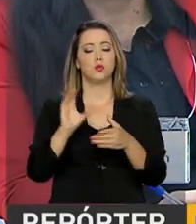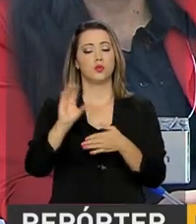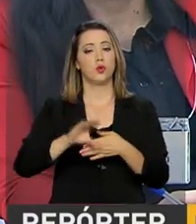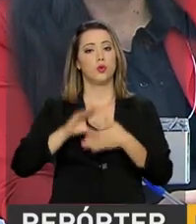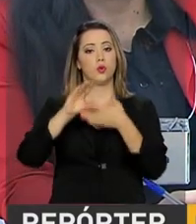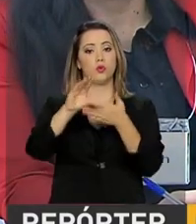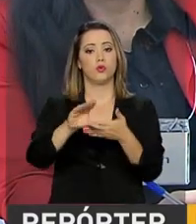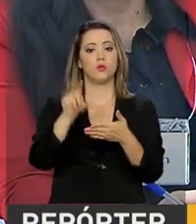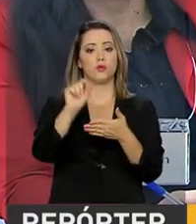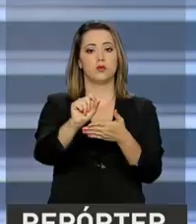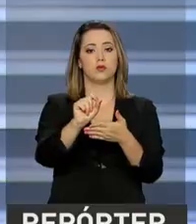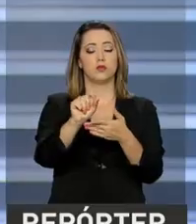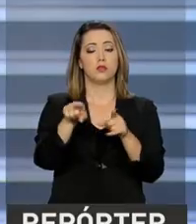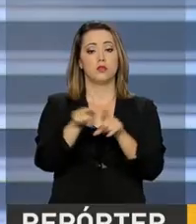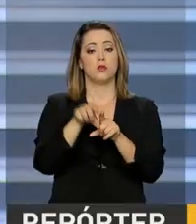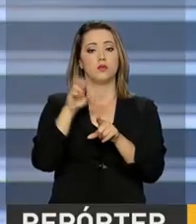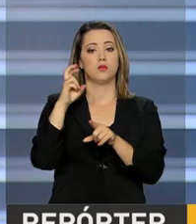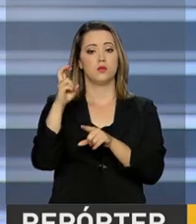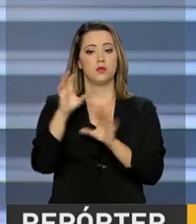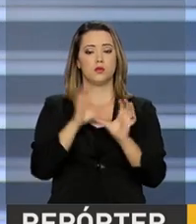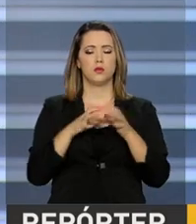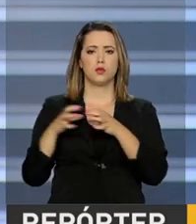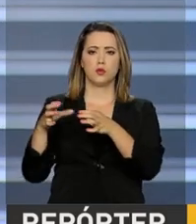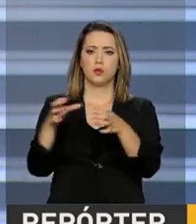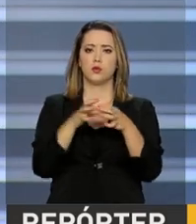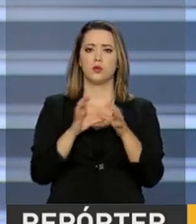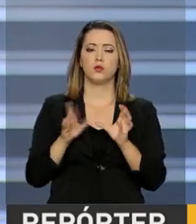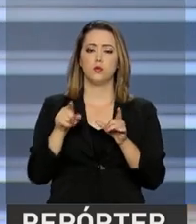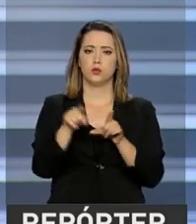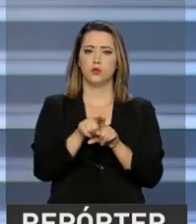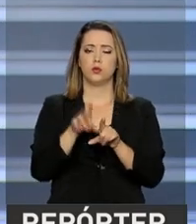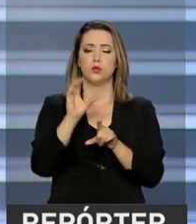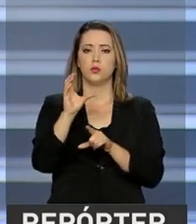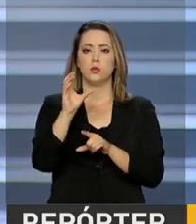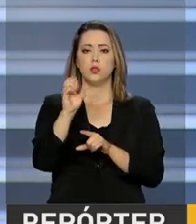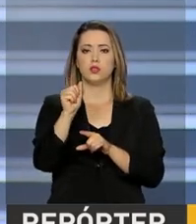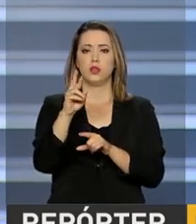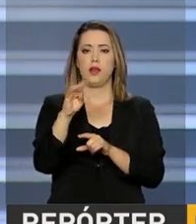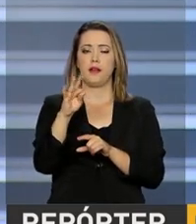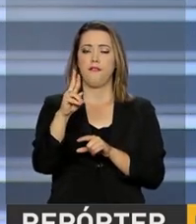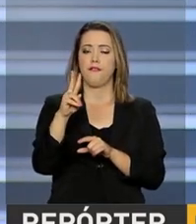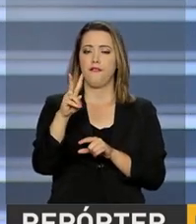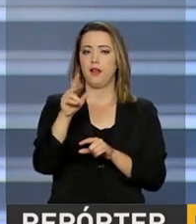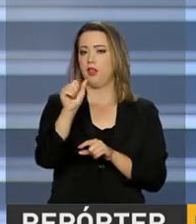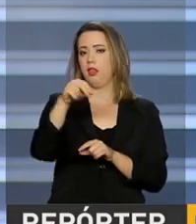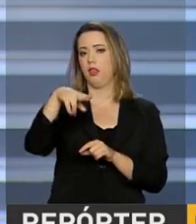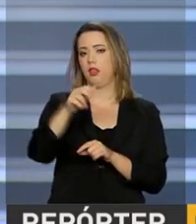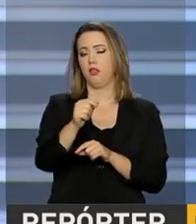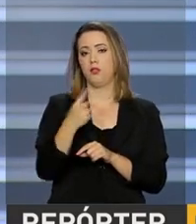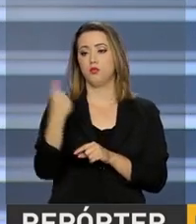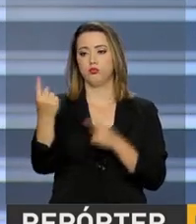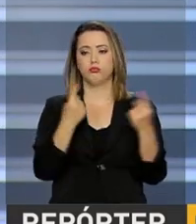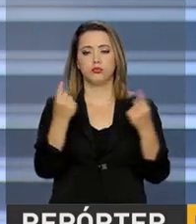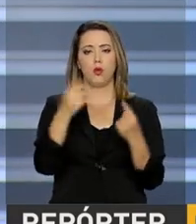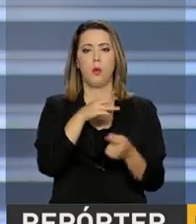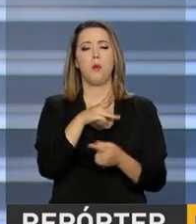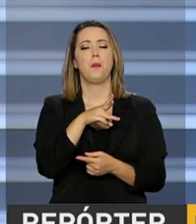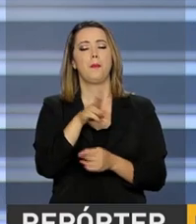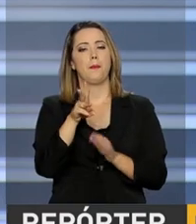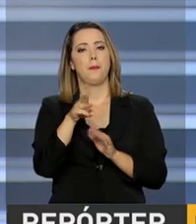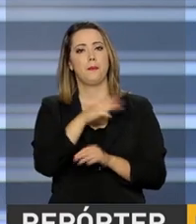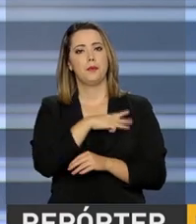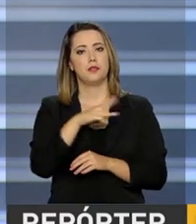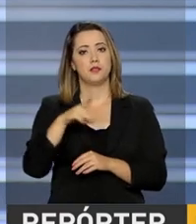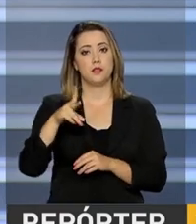e Distrital em Brasília. 5 grupos formam as caravanas e cada um com representantes do Ministério dos